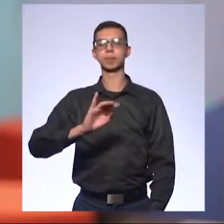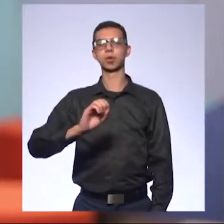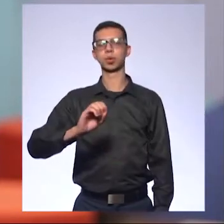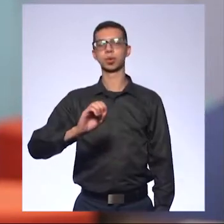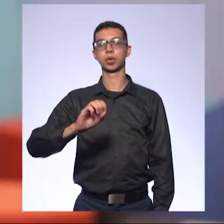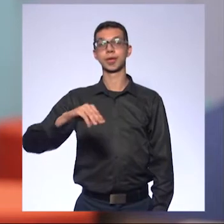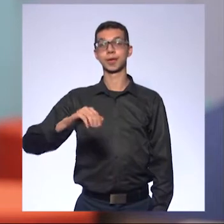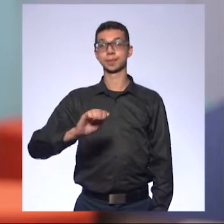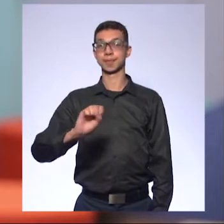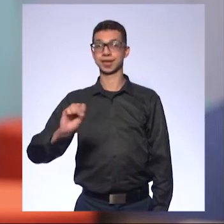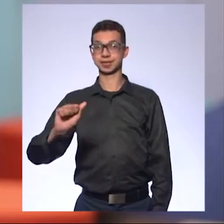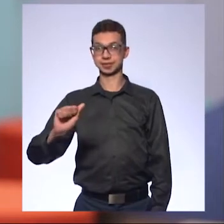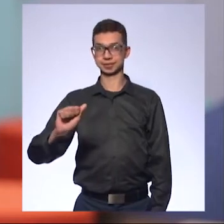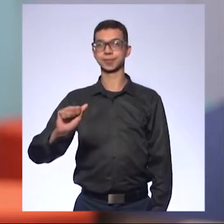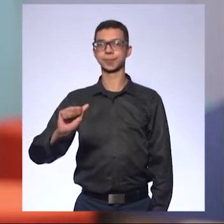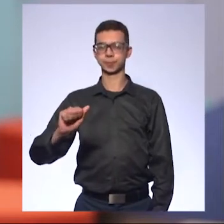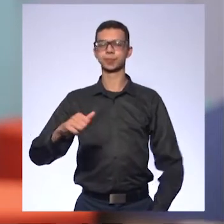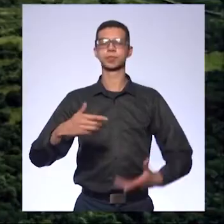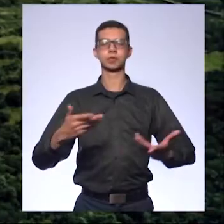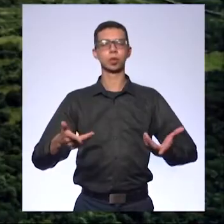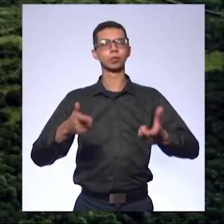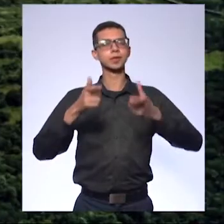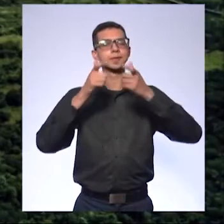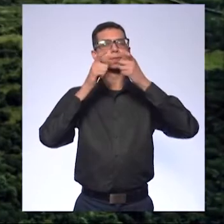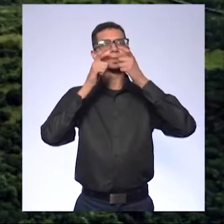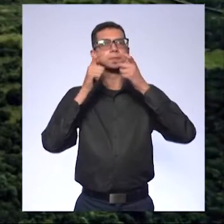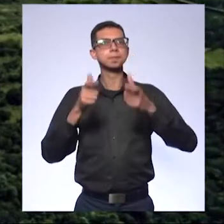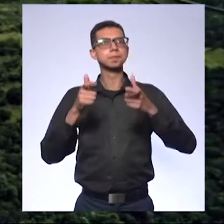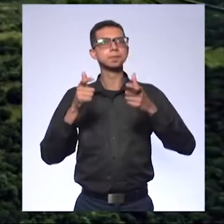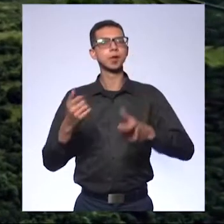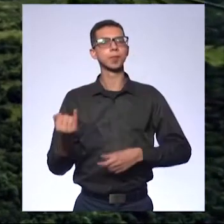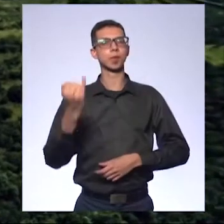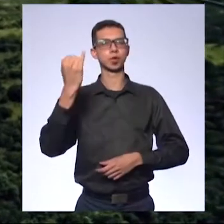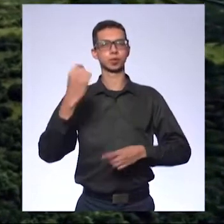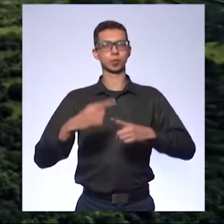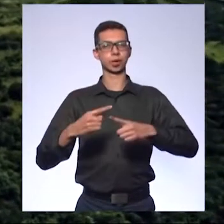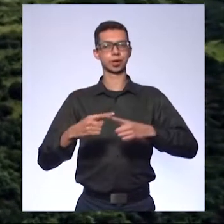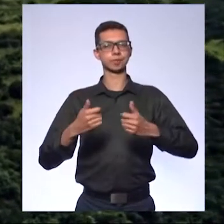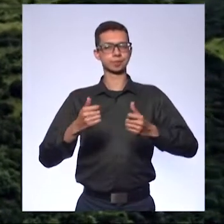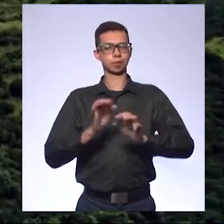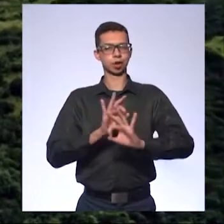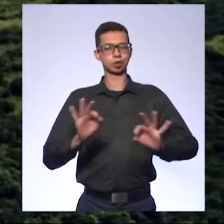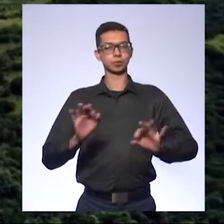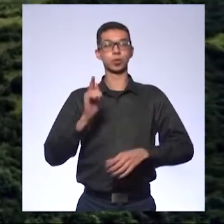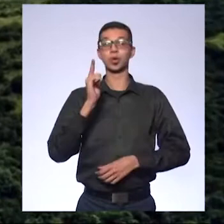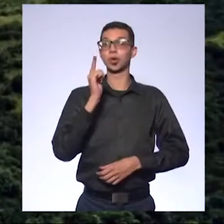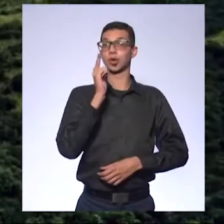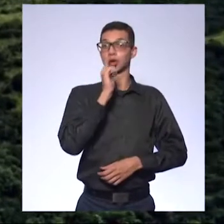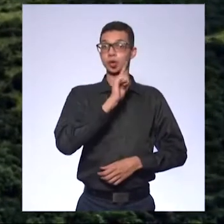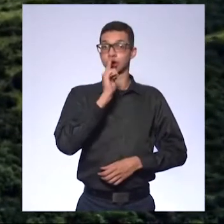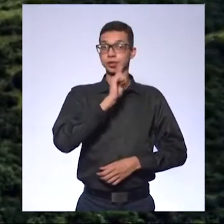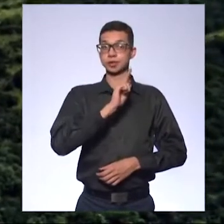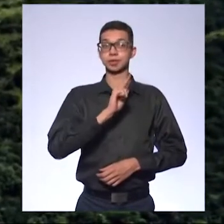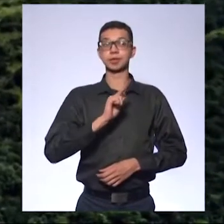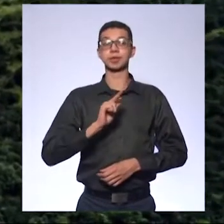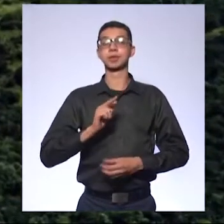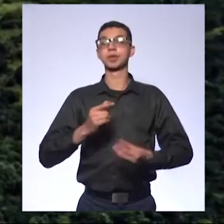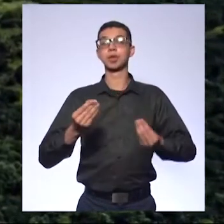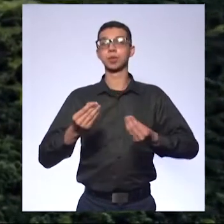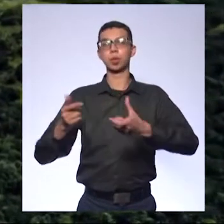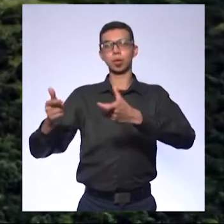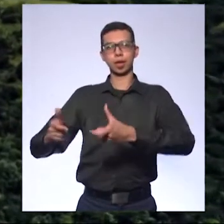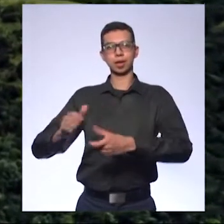feito bastante interessante, foi um sucesso bastante grande a gente conseguir rodar o site de Aratu com energia